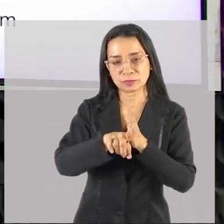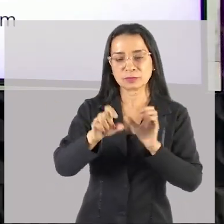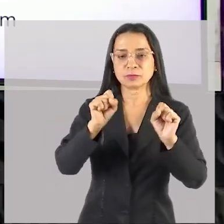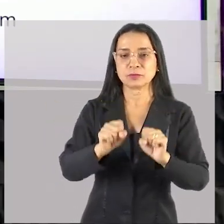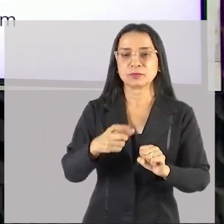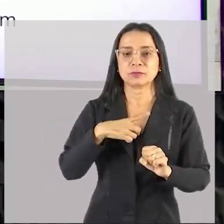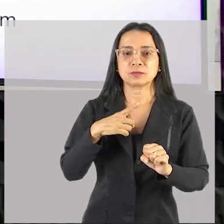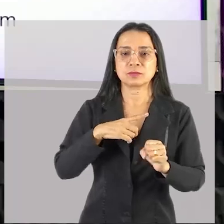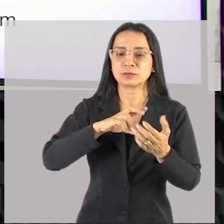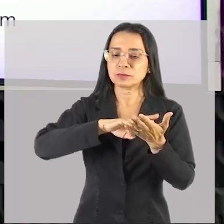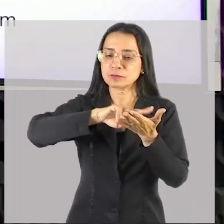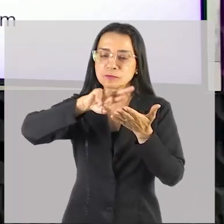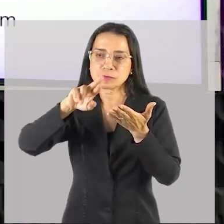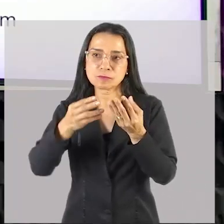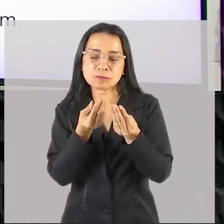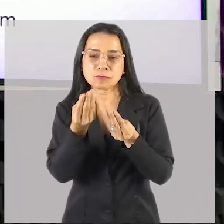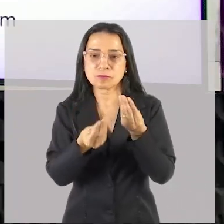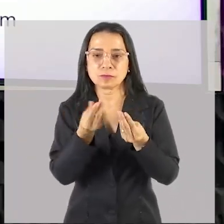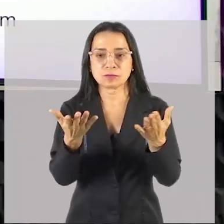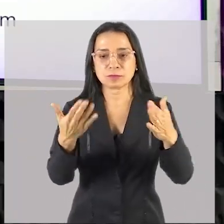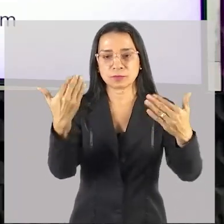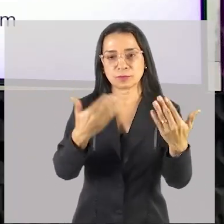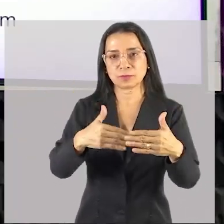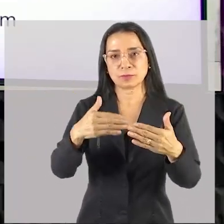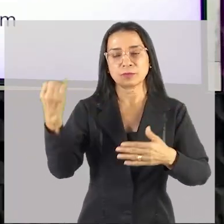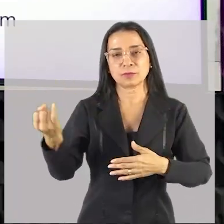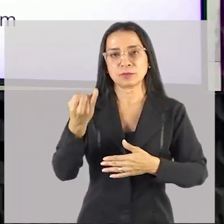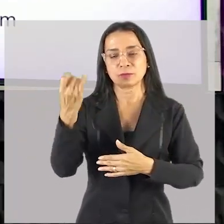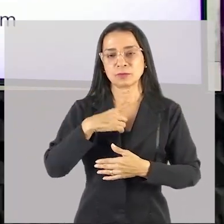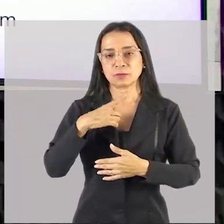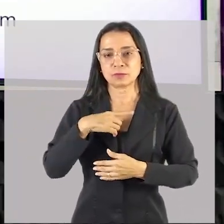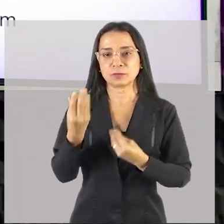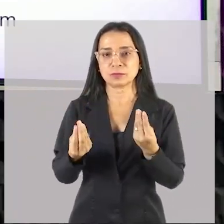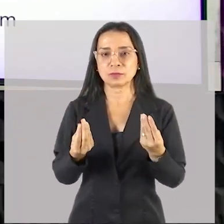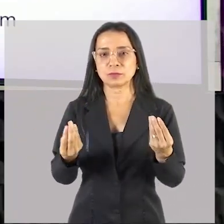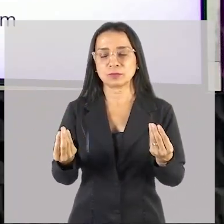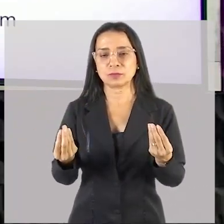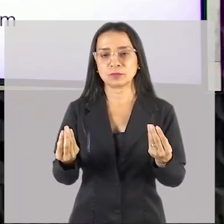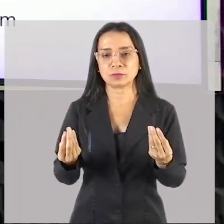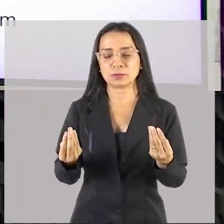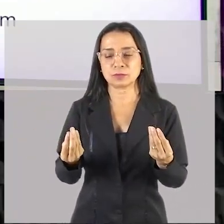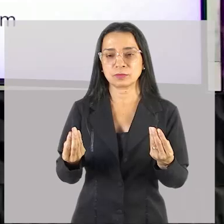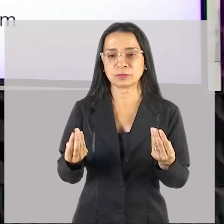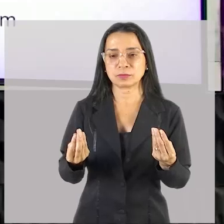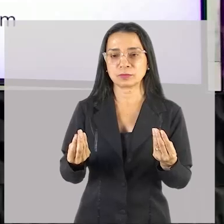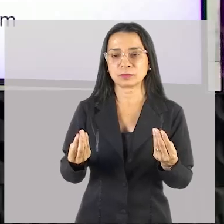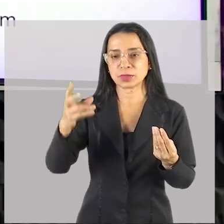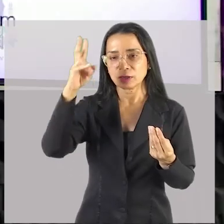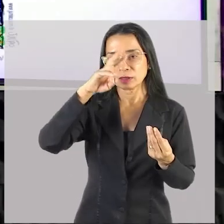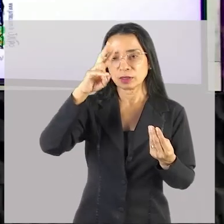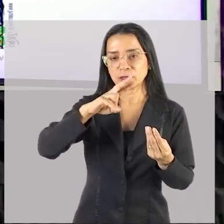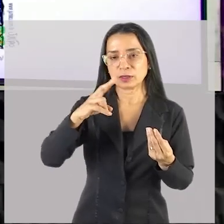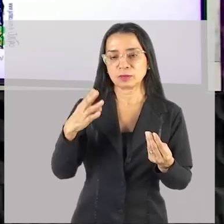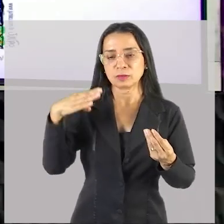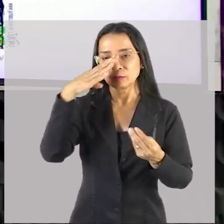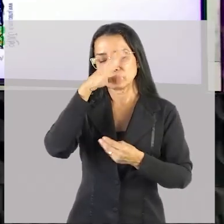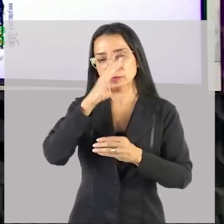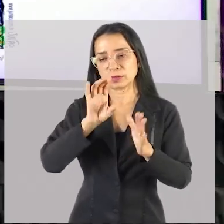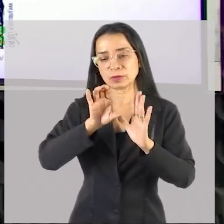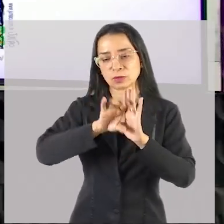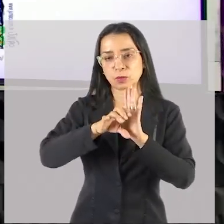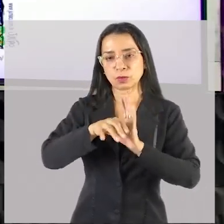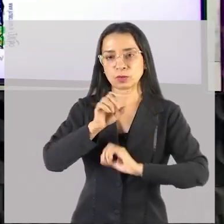a política aristotélicas, pois elas conduzem à eudaimonia, que é o sumo bem, o bem comum, né, que é a causa